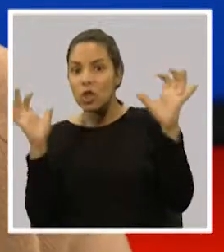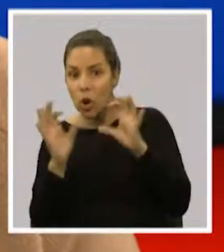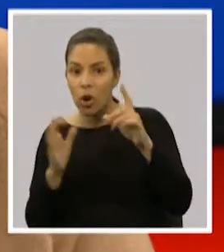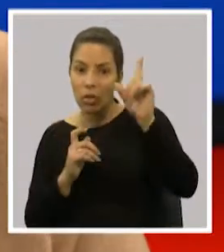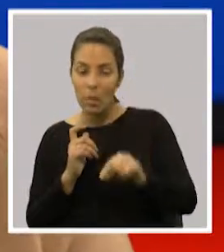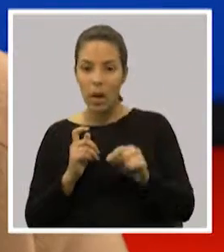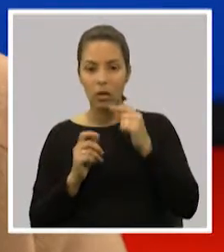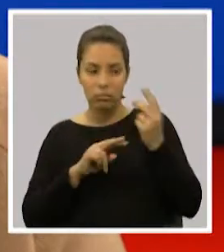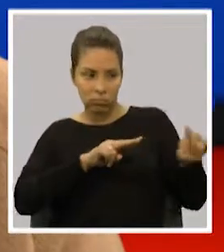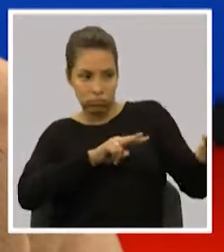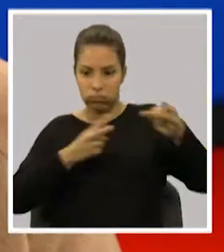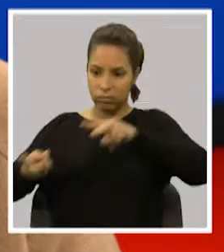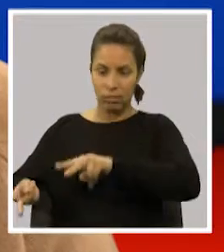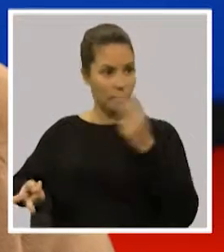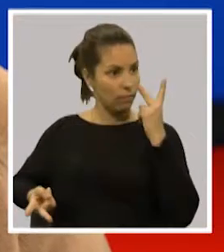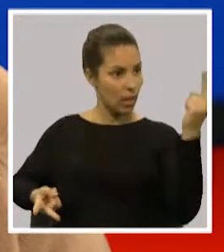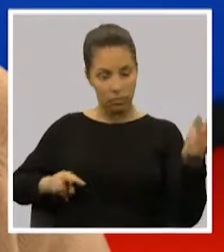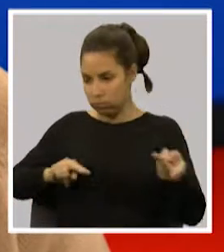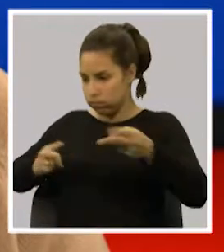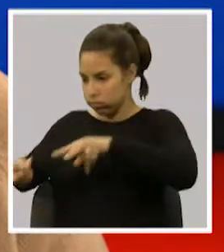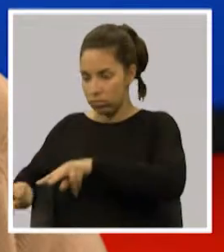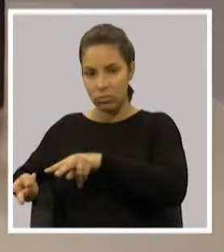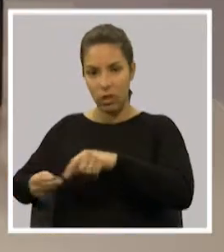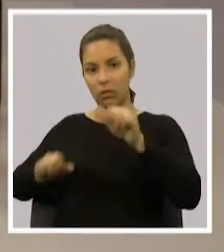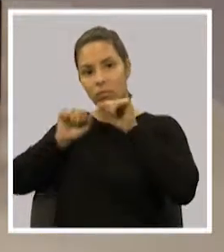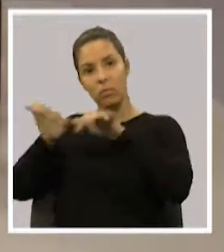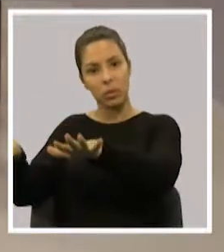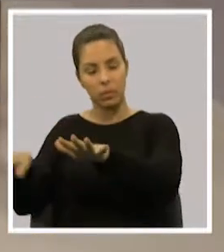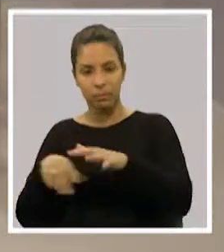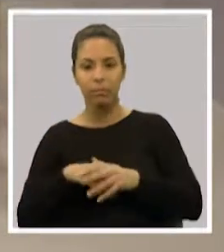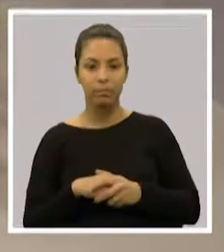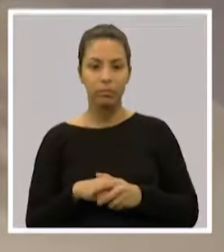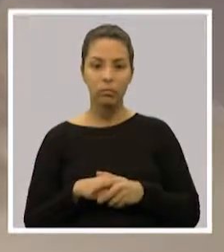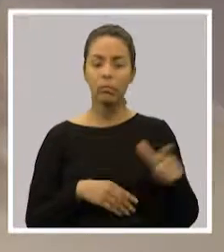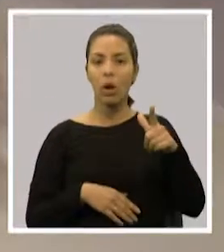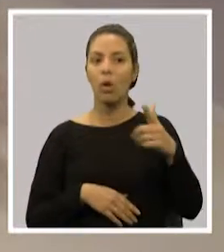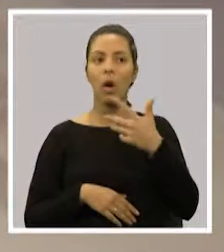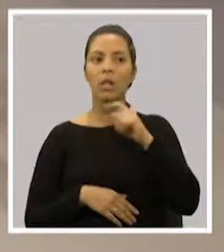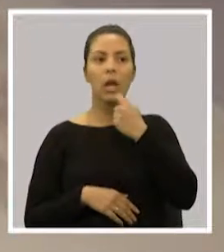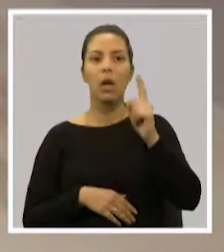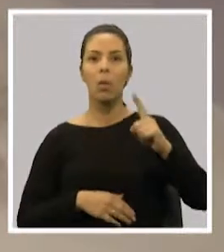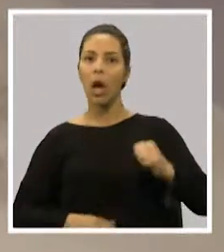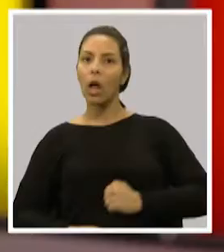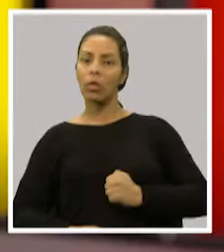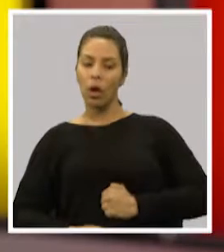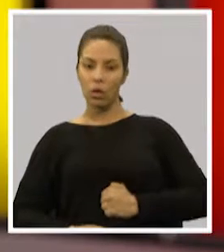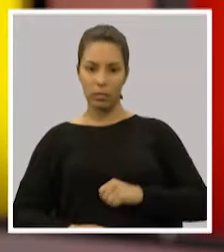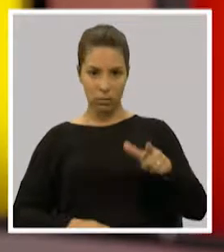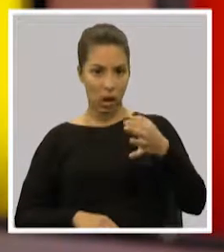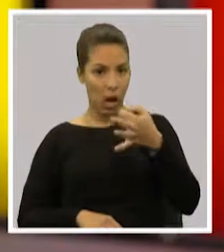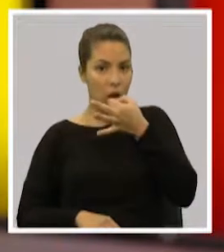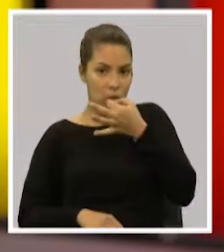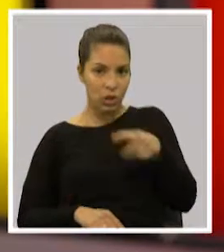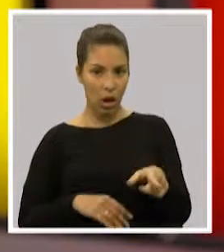sons. E isso foi assim que eu comecei a aprender também. E disse que um critério não é ser-se católico ou cristão. A